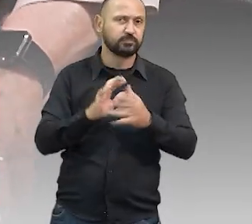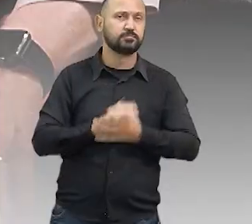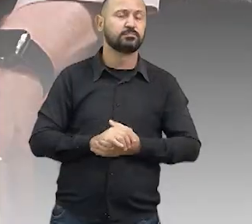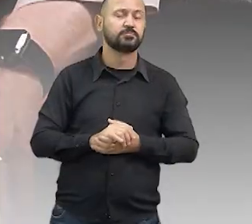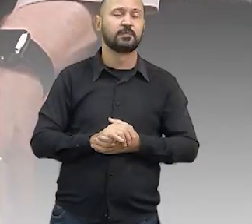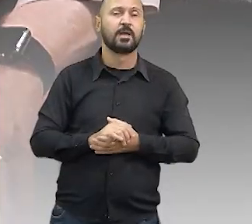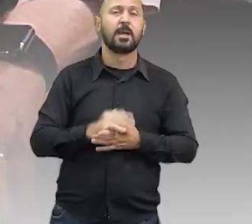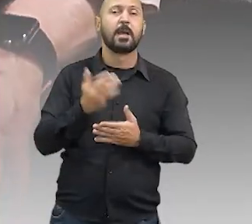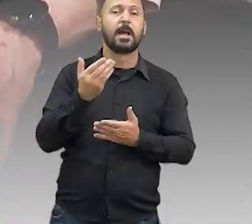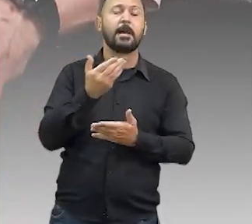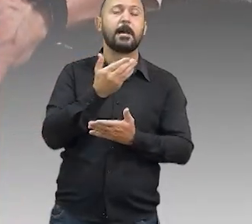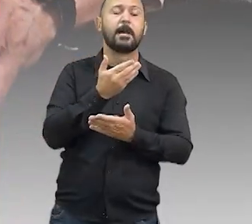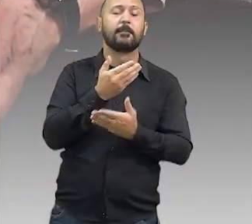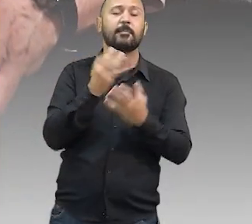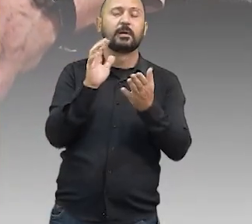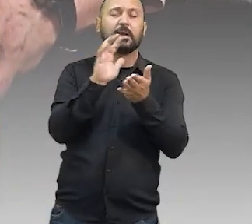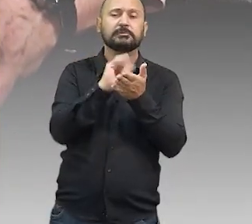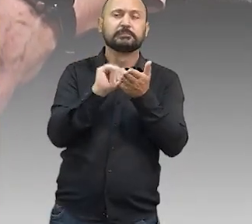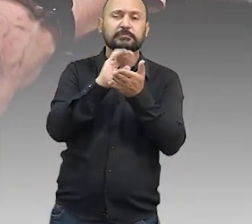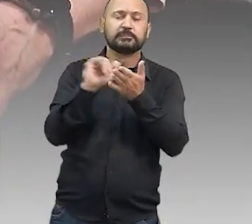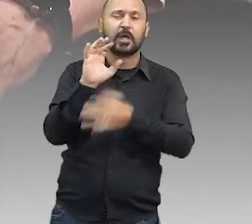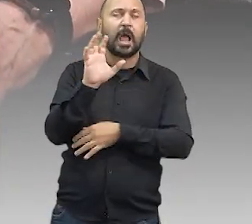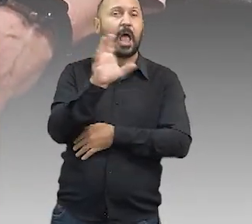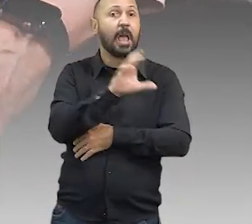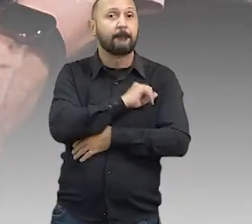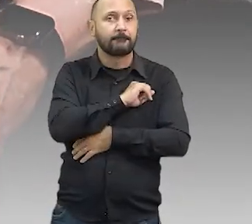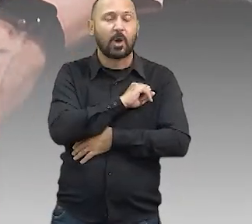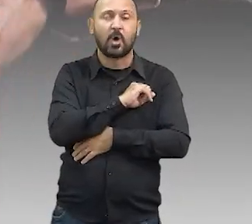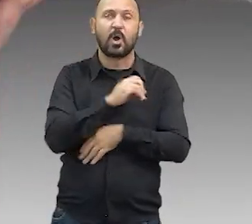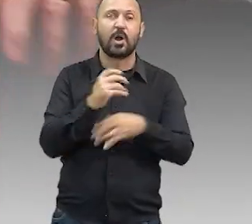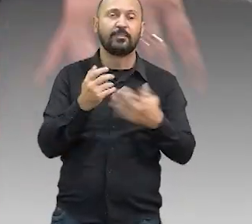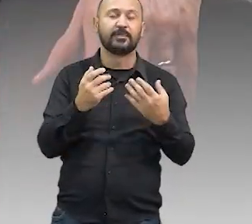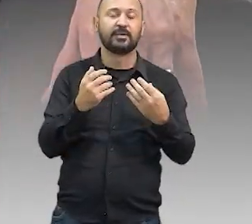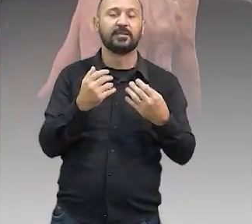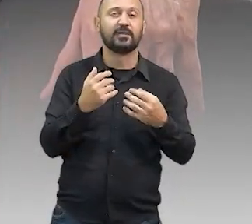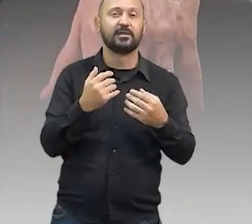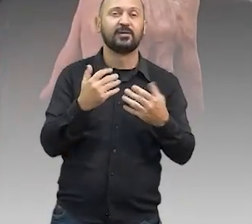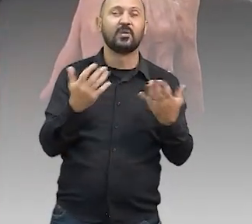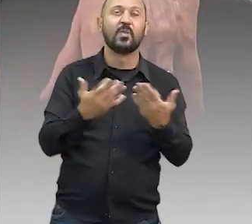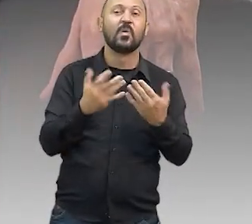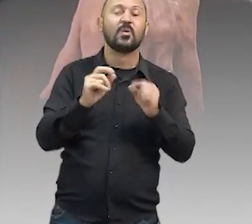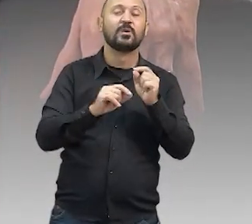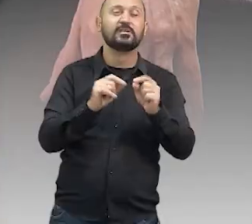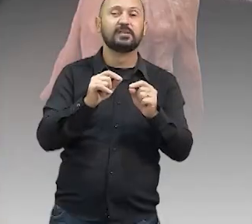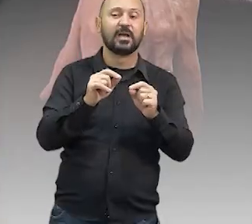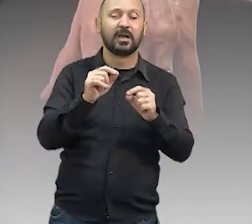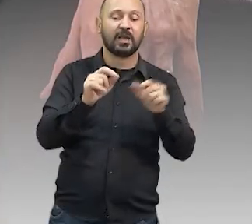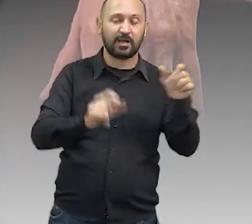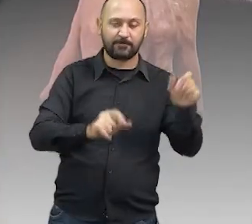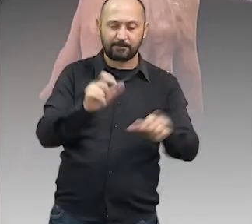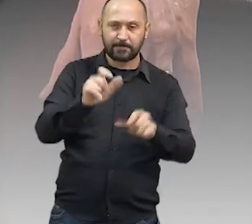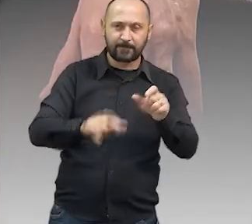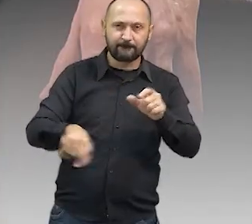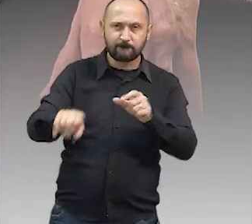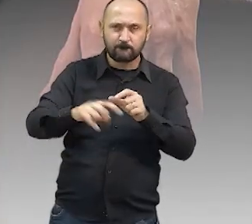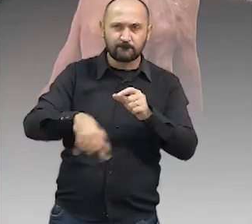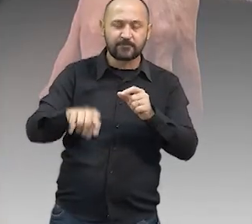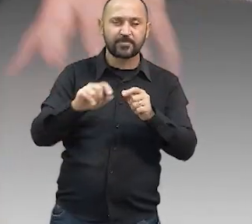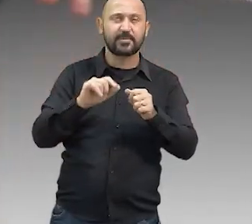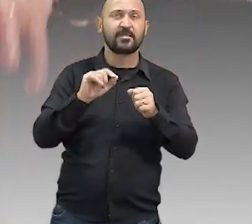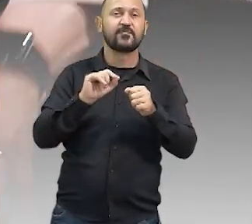pouco da paixão do jornalismo. Hoje as pessoas fazem...